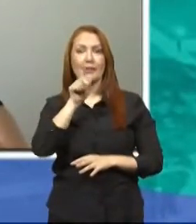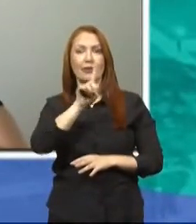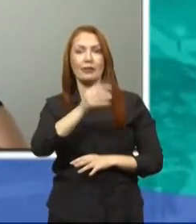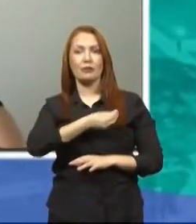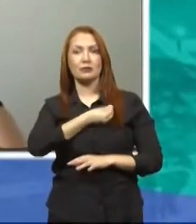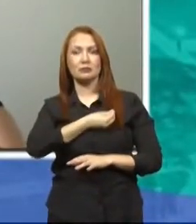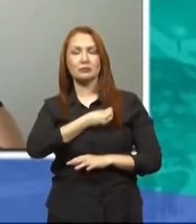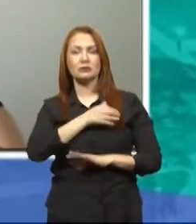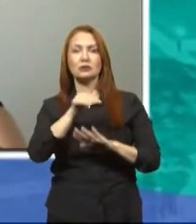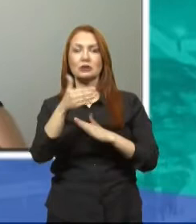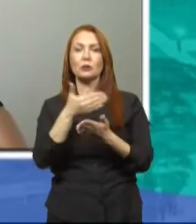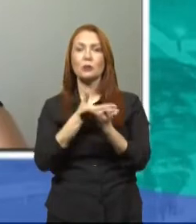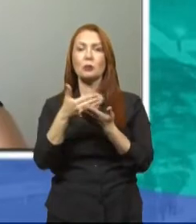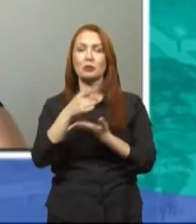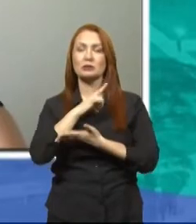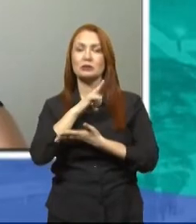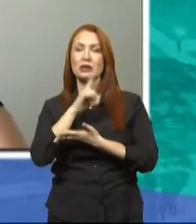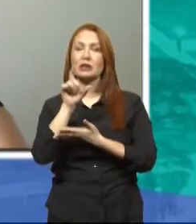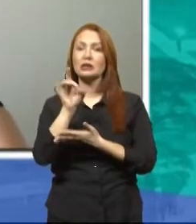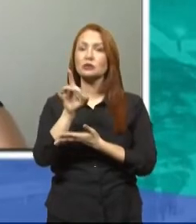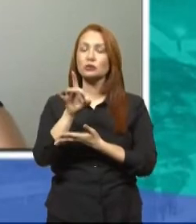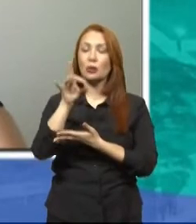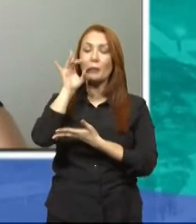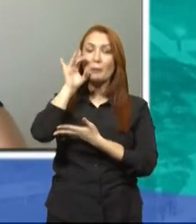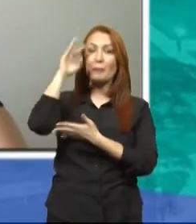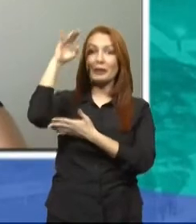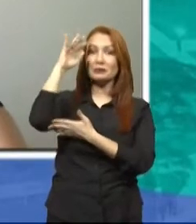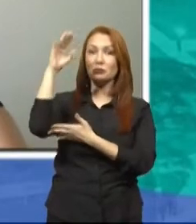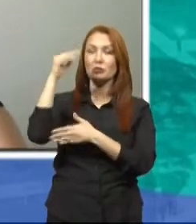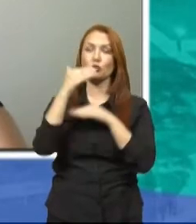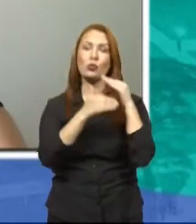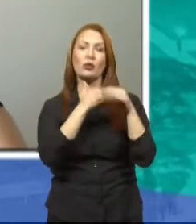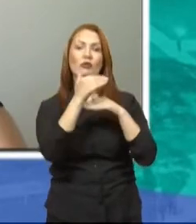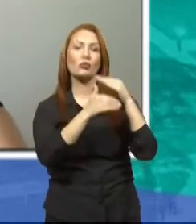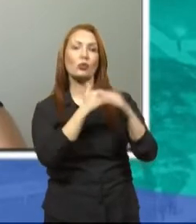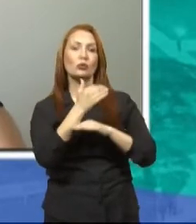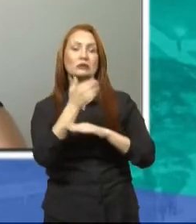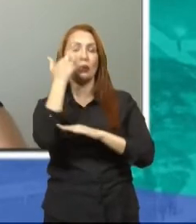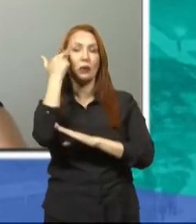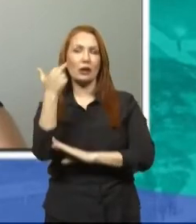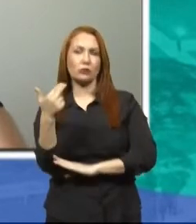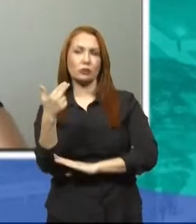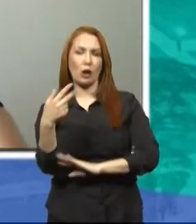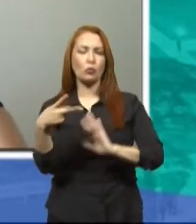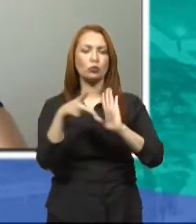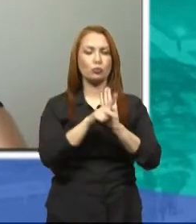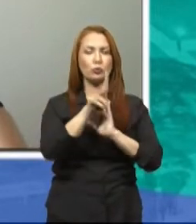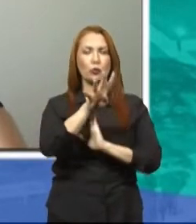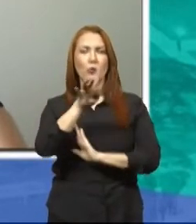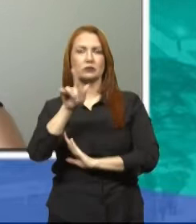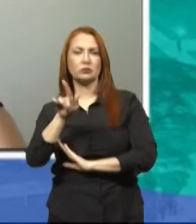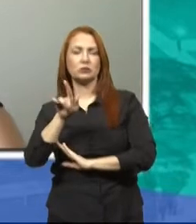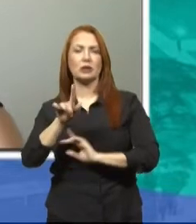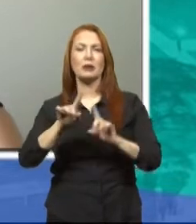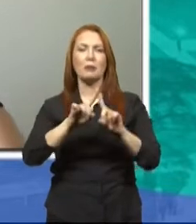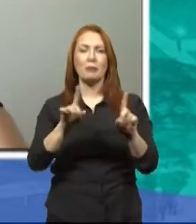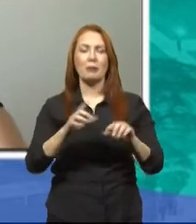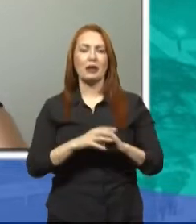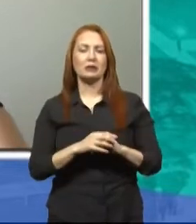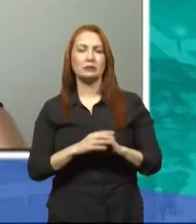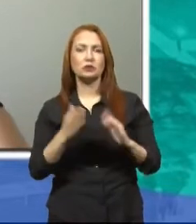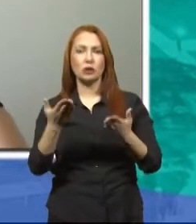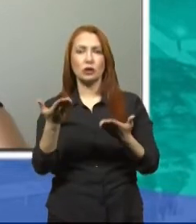tem são pensamentos de uma evolução natural do 4G, mas o 5G, de fato, as features, os requisitos de rede,